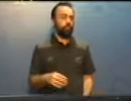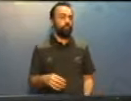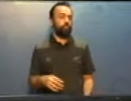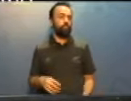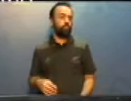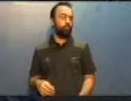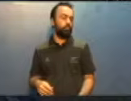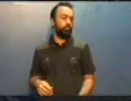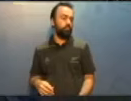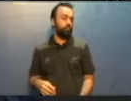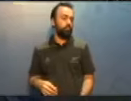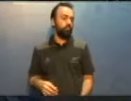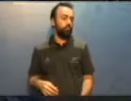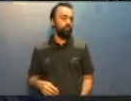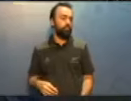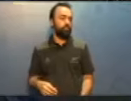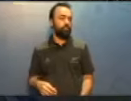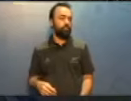e orelha interna.